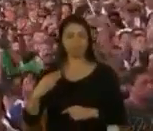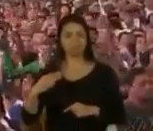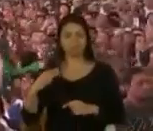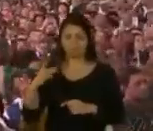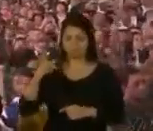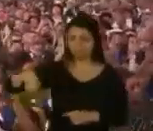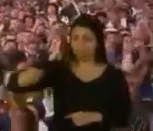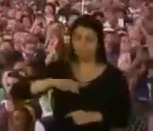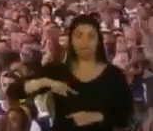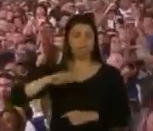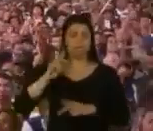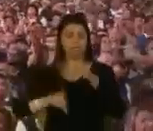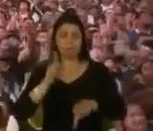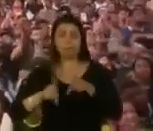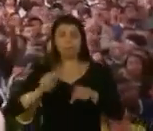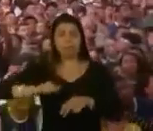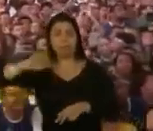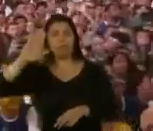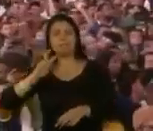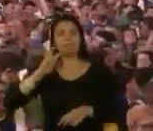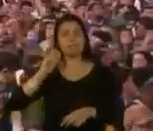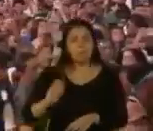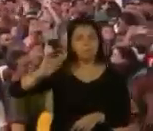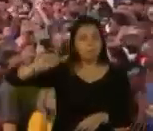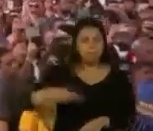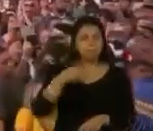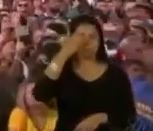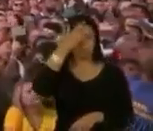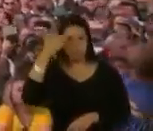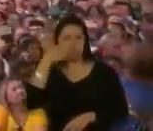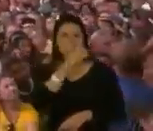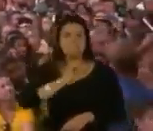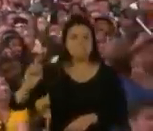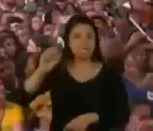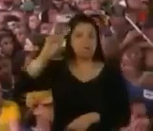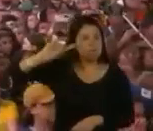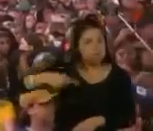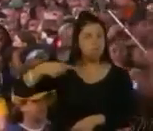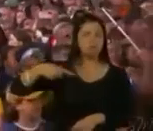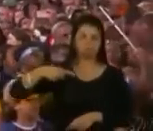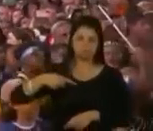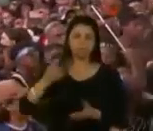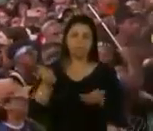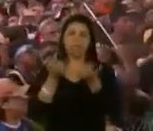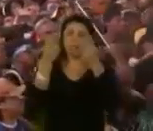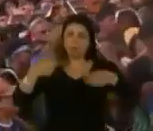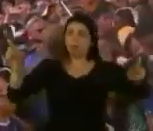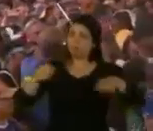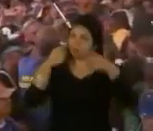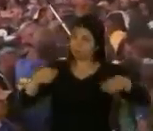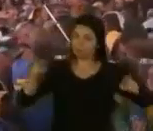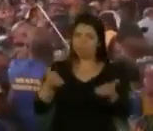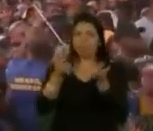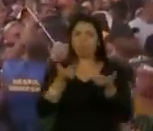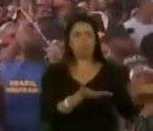Esse povo aqui, mais de 50 mil pessoas, 100 mil pessoas, querem cantar uma canção para esse casal. Quero convidar aqui Marcos